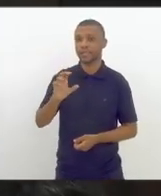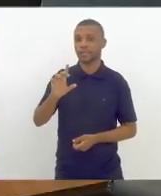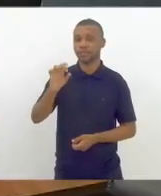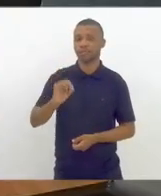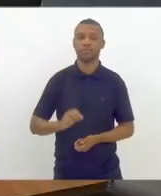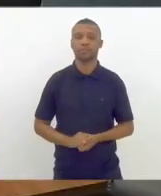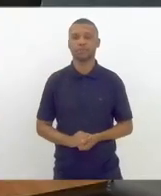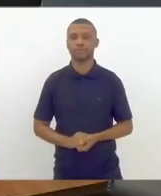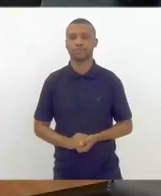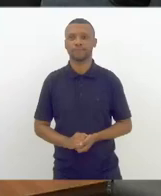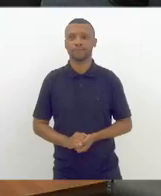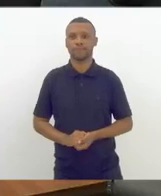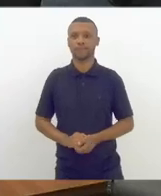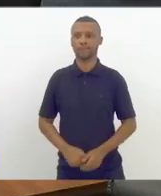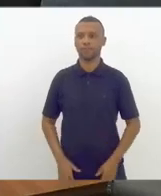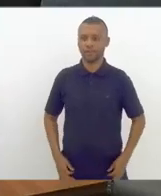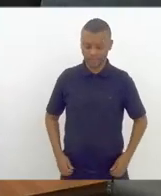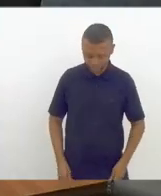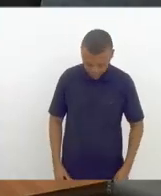Tem...